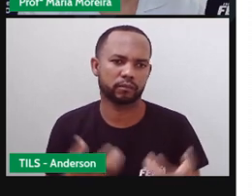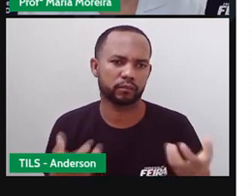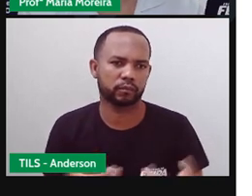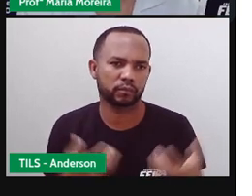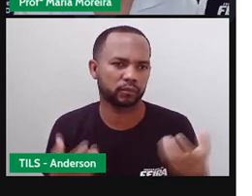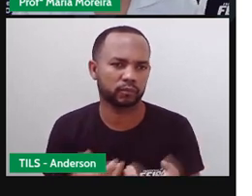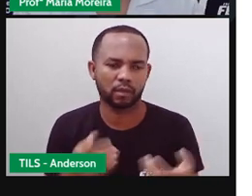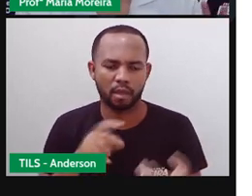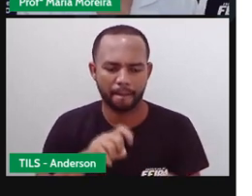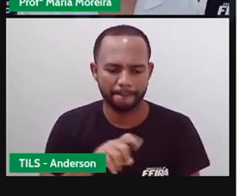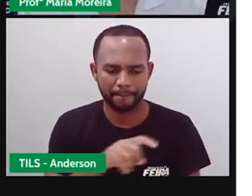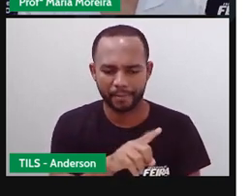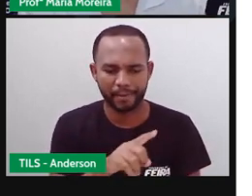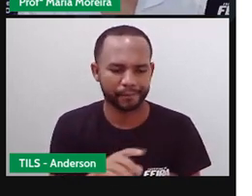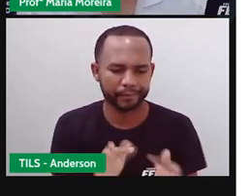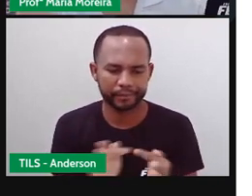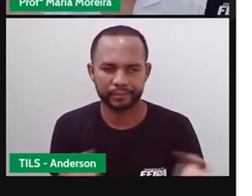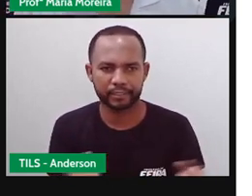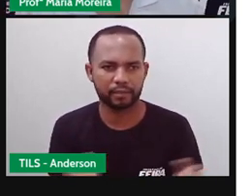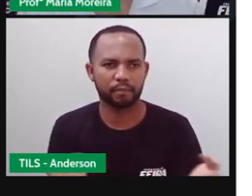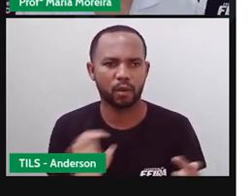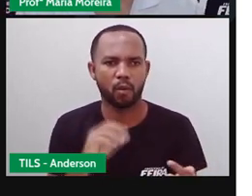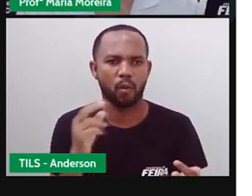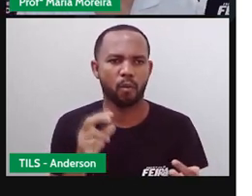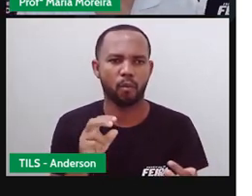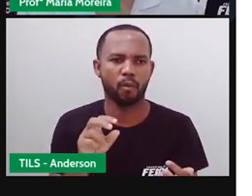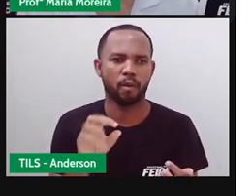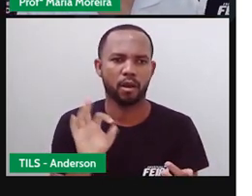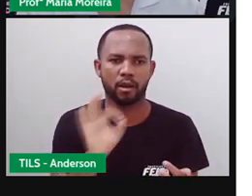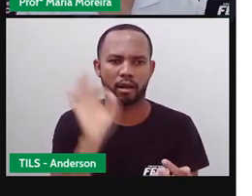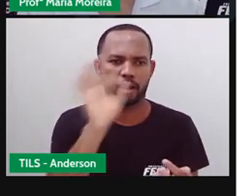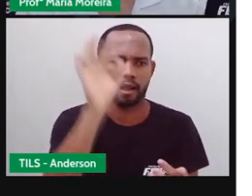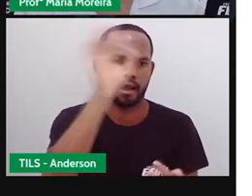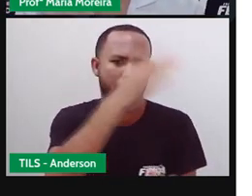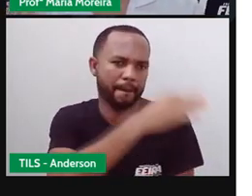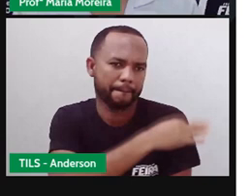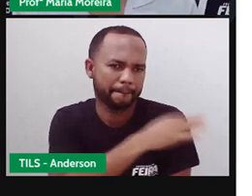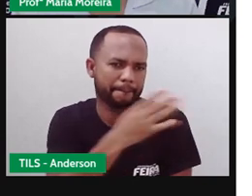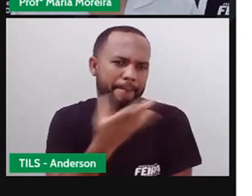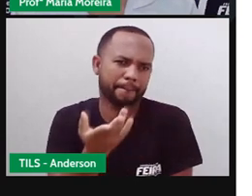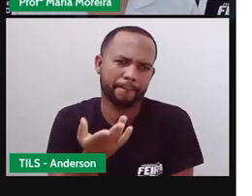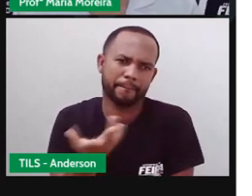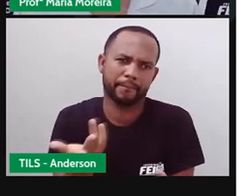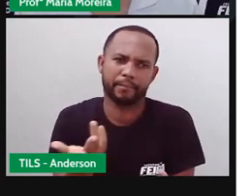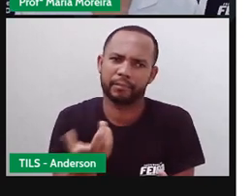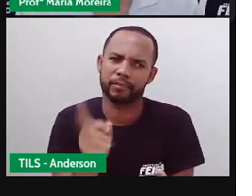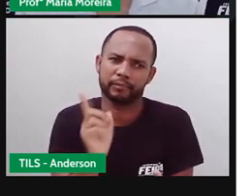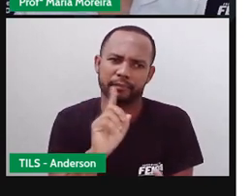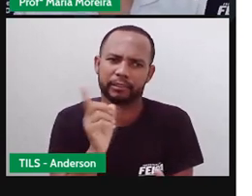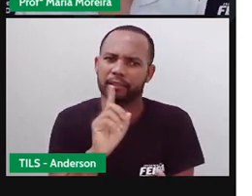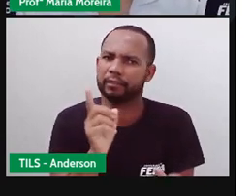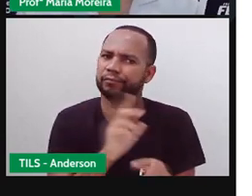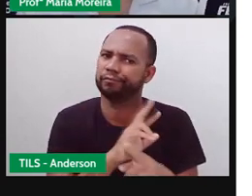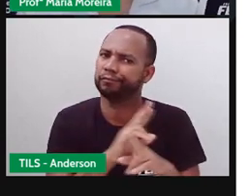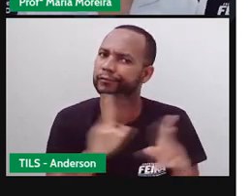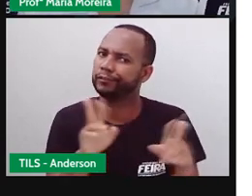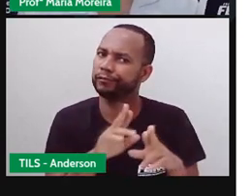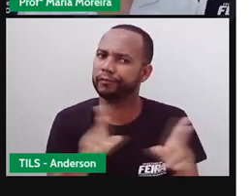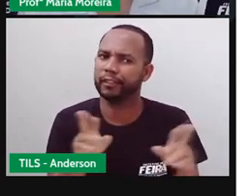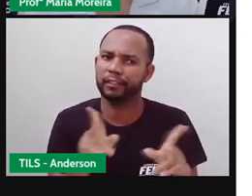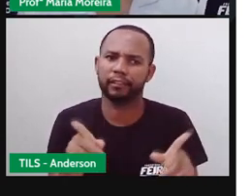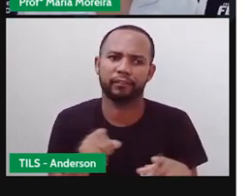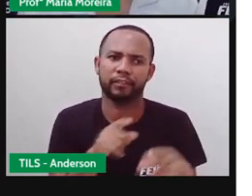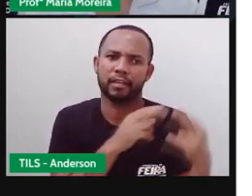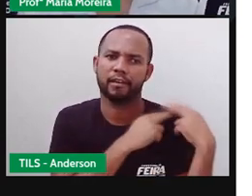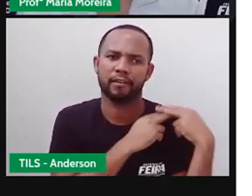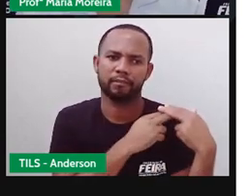quando a gente falou da minhoca ou por favor da abelha essa questão da polinização é isso combater ver imagem da Joaninha eles também